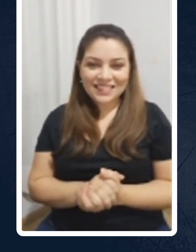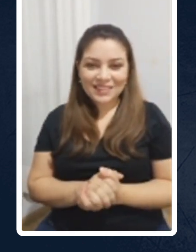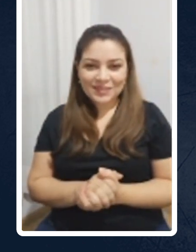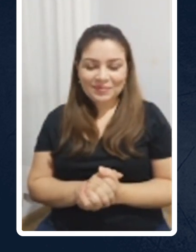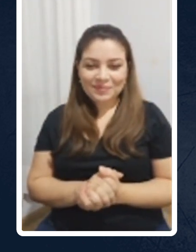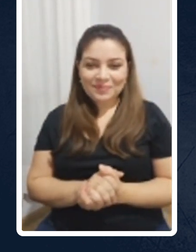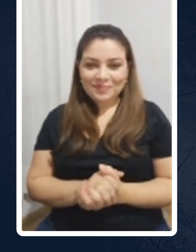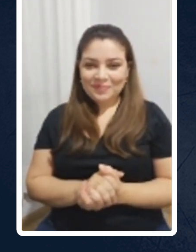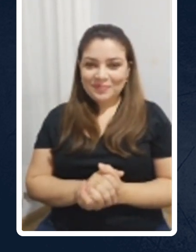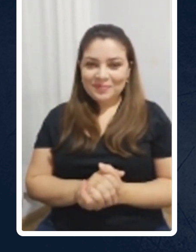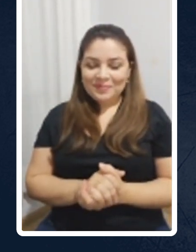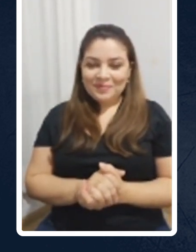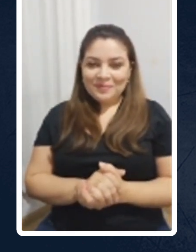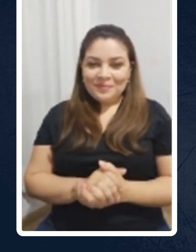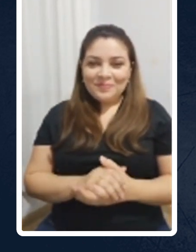Agora,